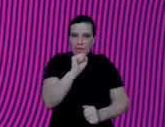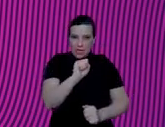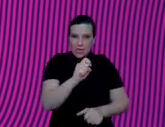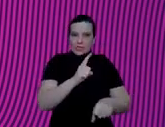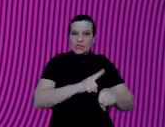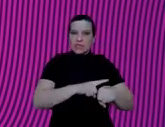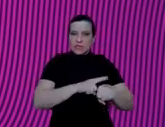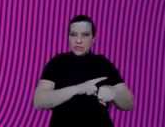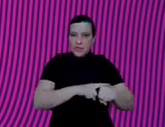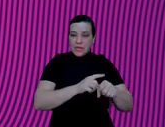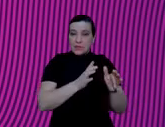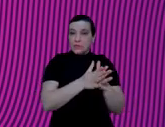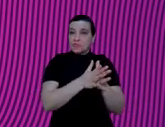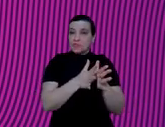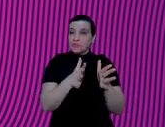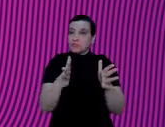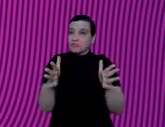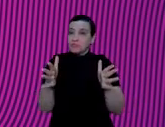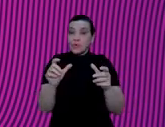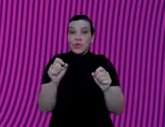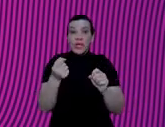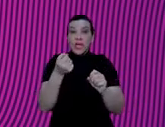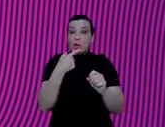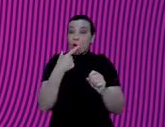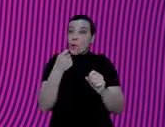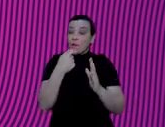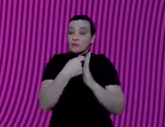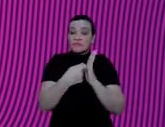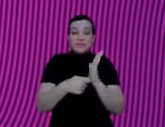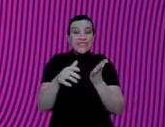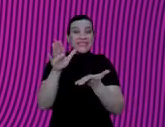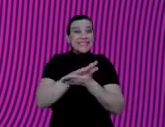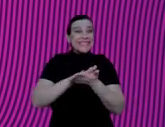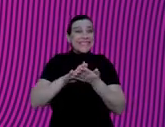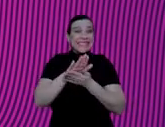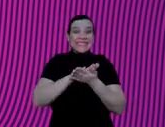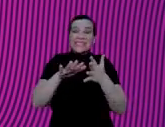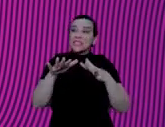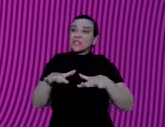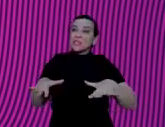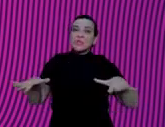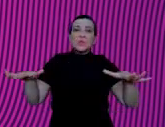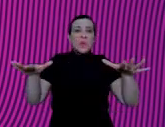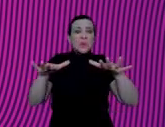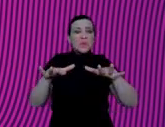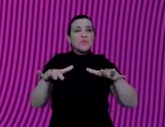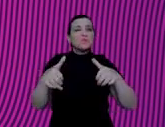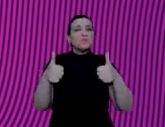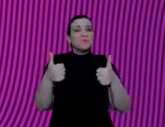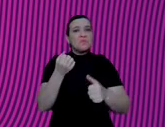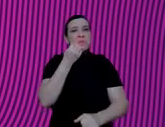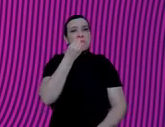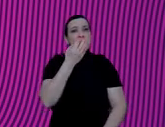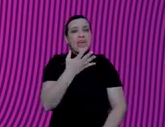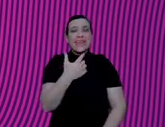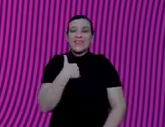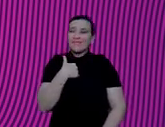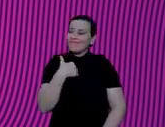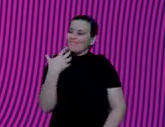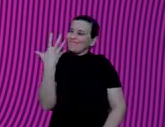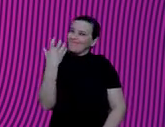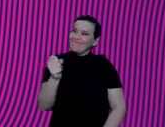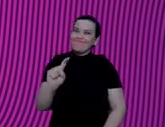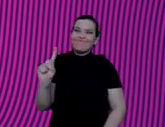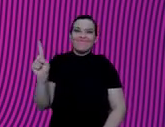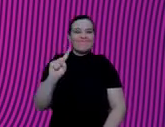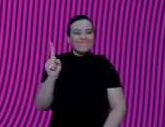nunca prescrevi um opioide, todos os meus pacientes saíram bem. Então, assim, eu acho isso um absurdo, realmente um absurdo.